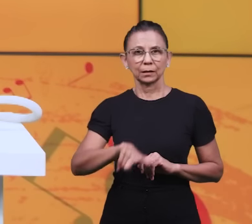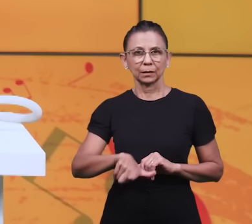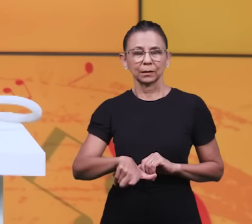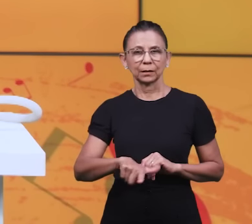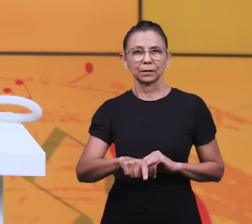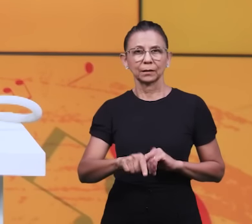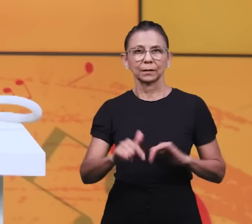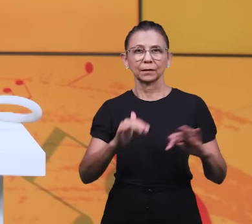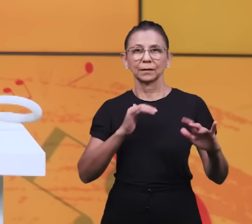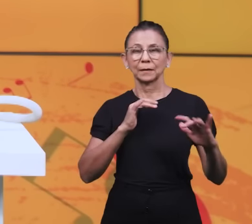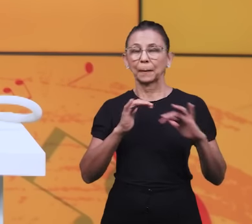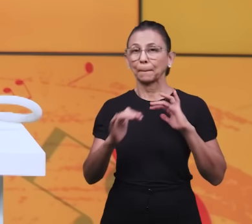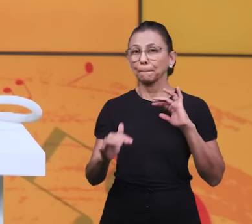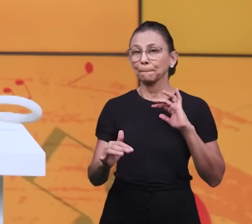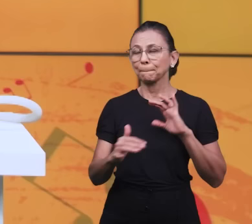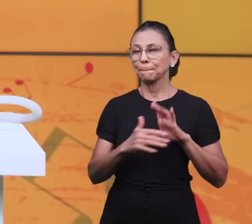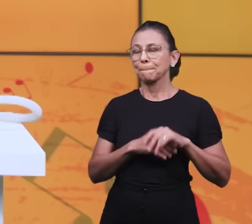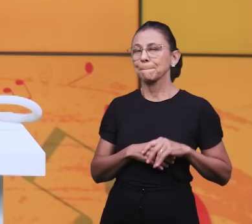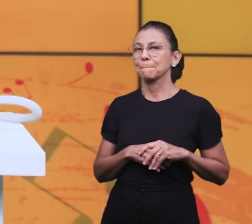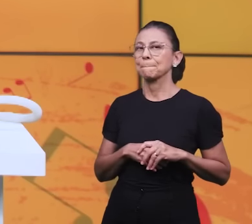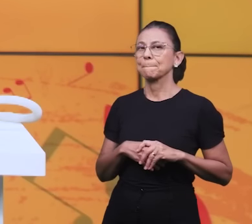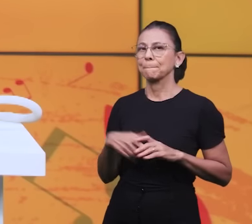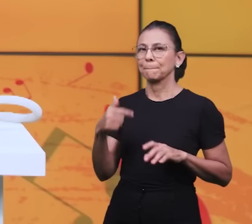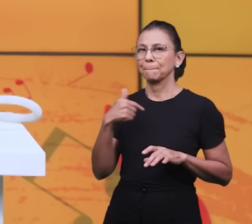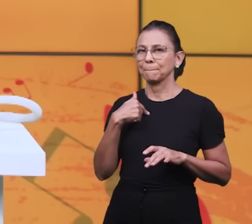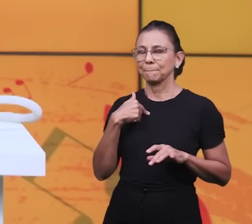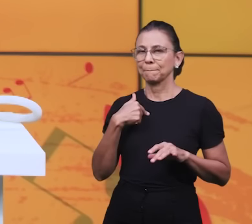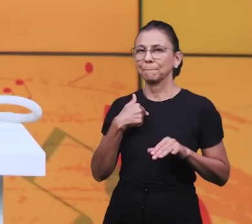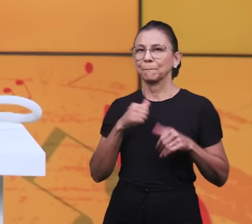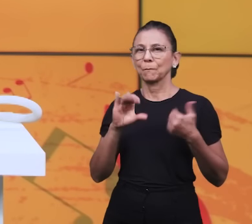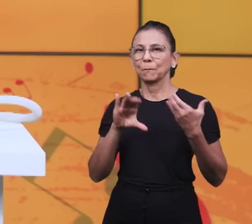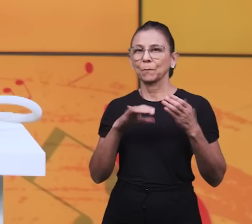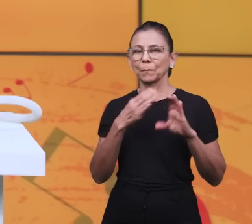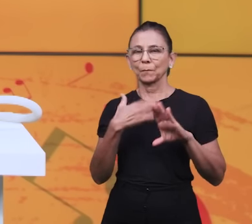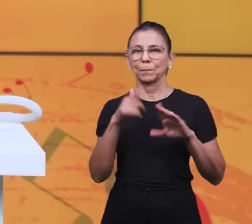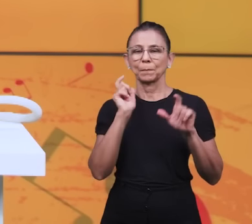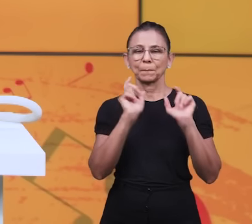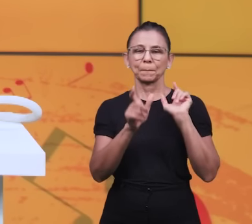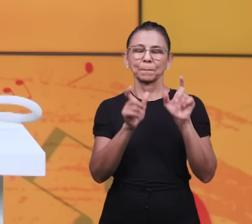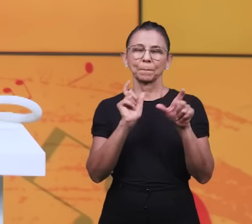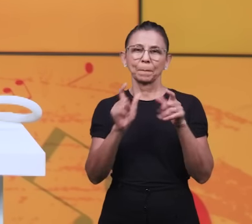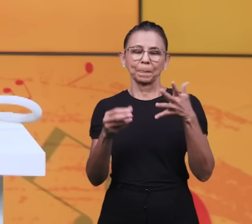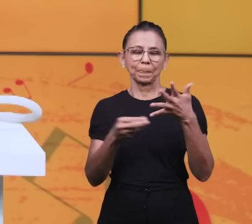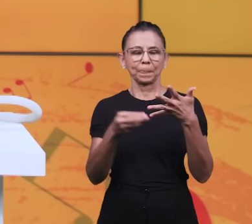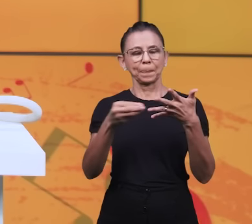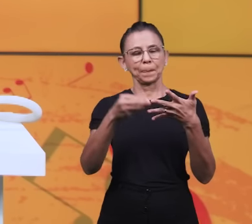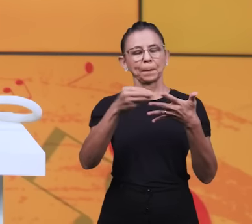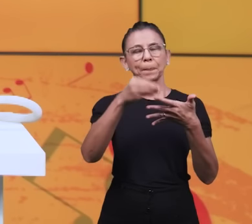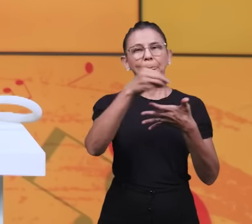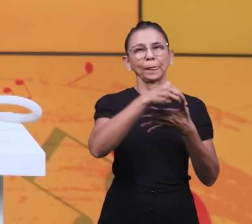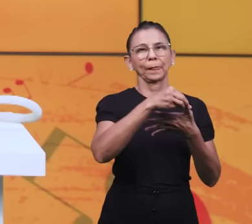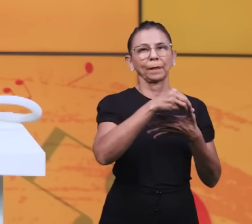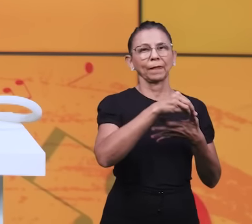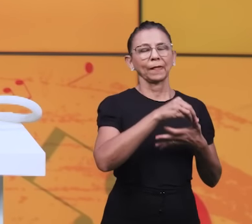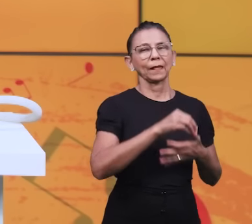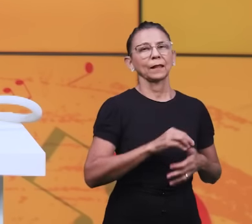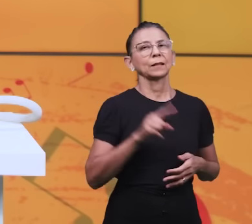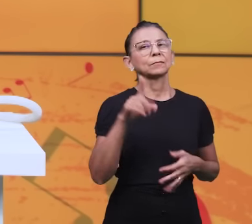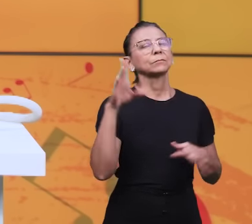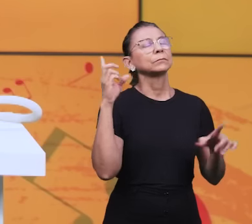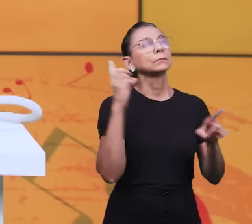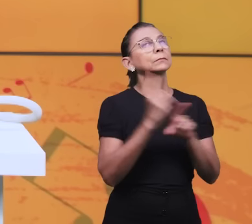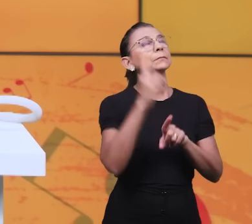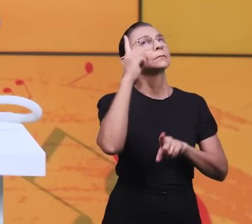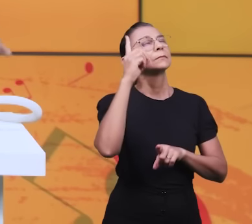aquela dinâmica a tia vai cantar vai só fechar as notas e você vai ver